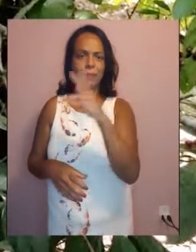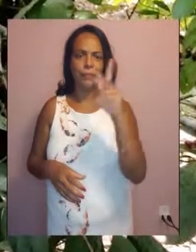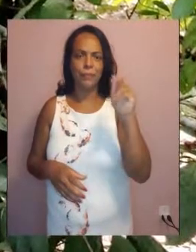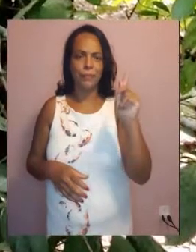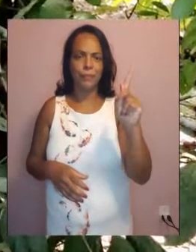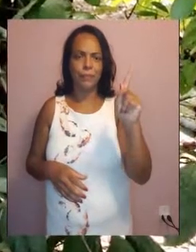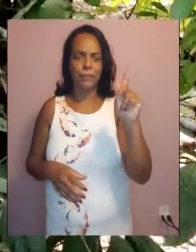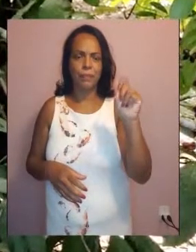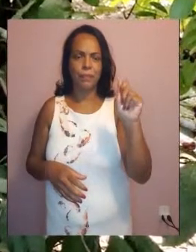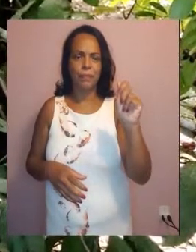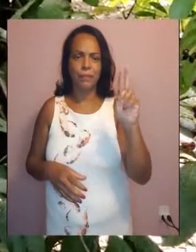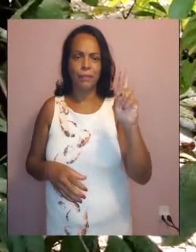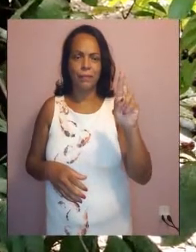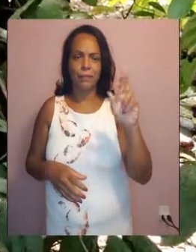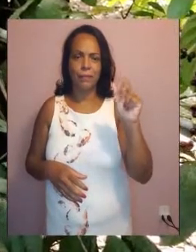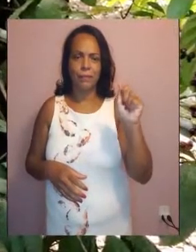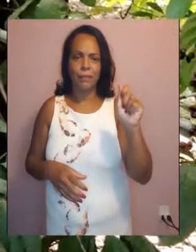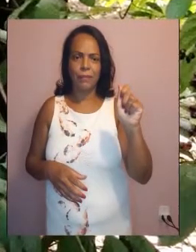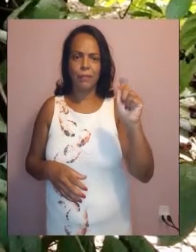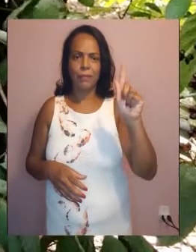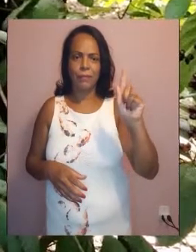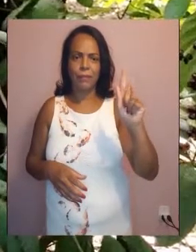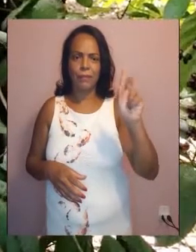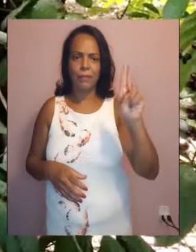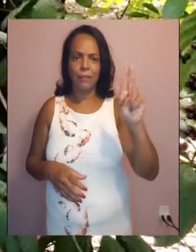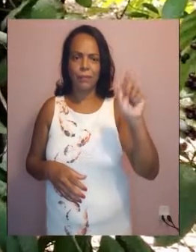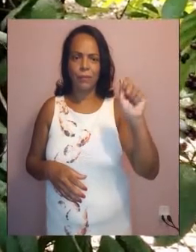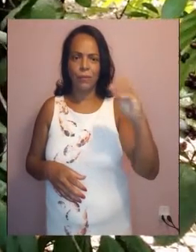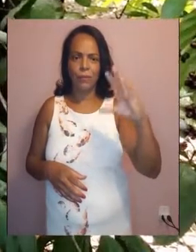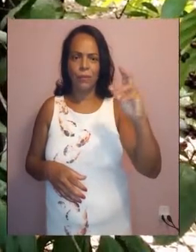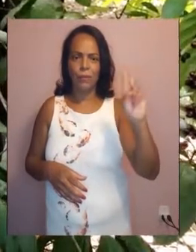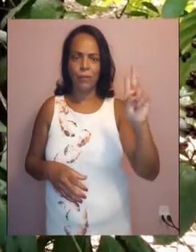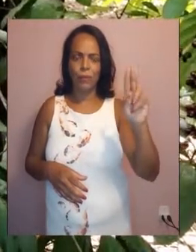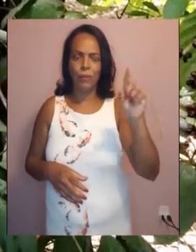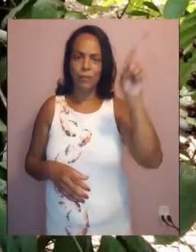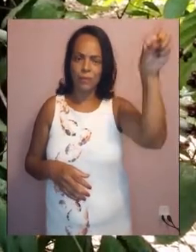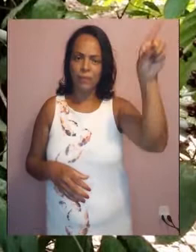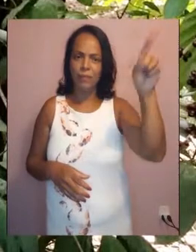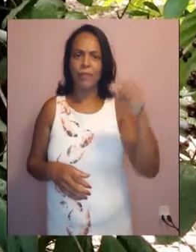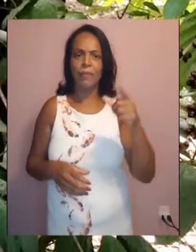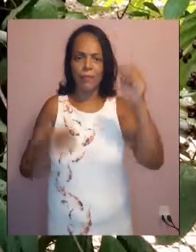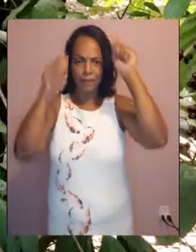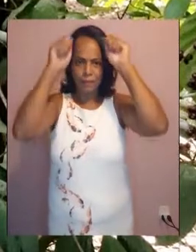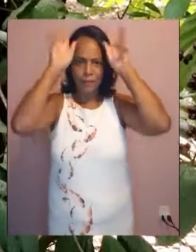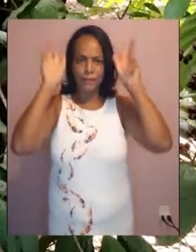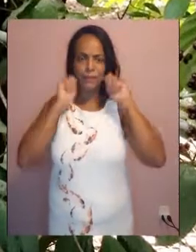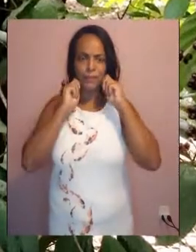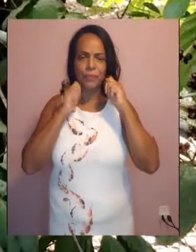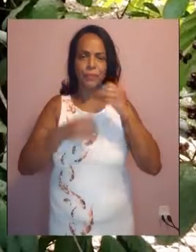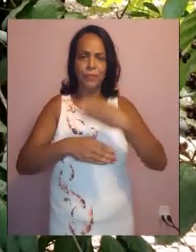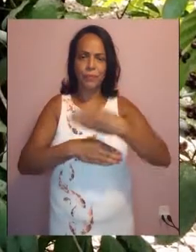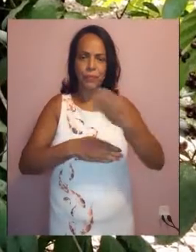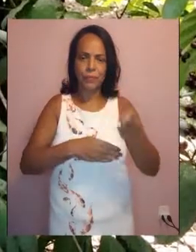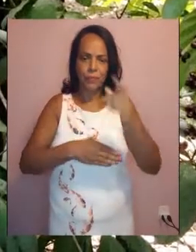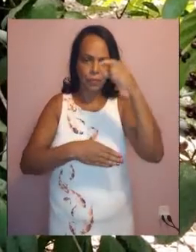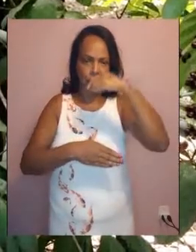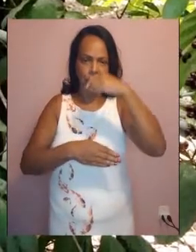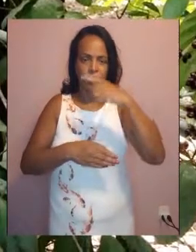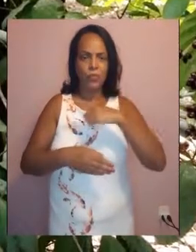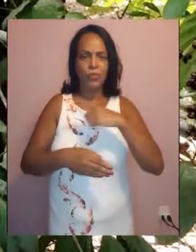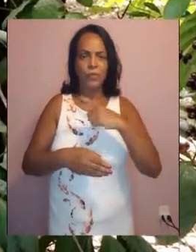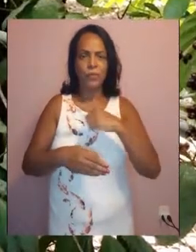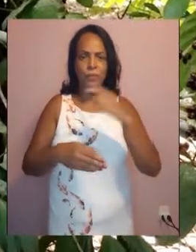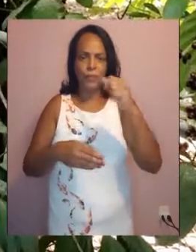a colocação do seringueiro Raimundo Irineu Serra.